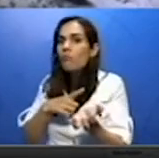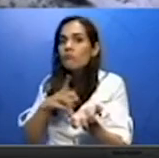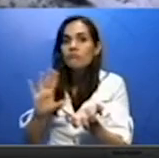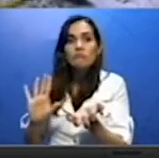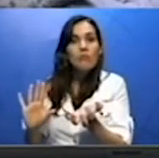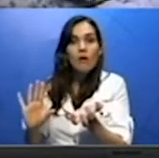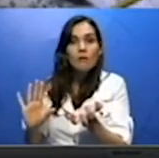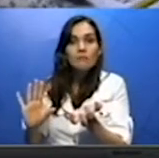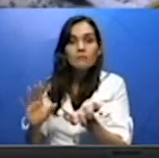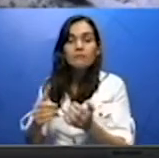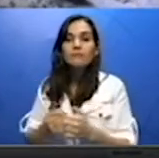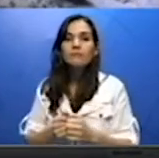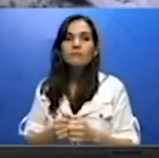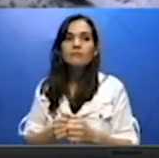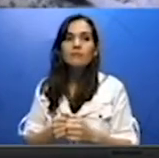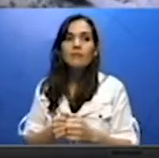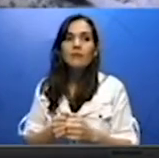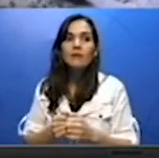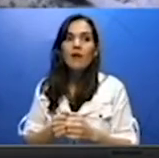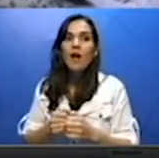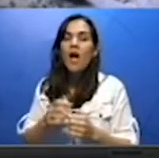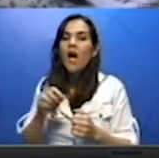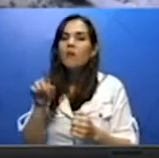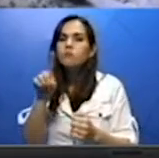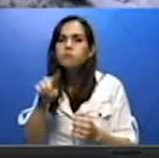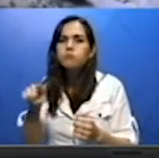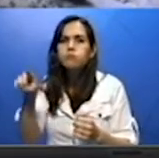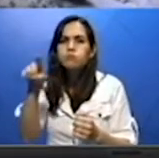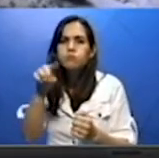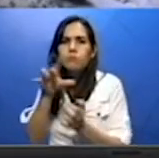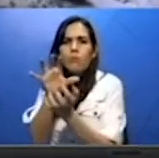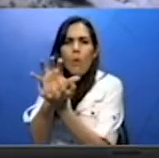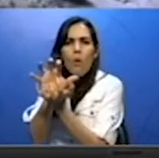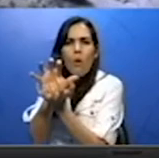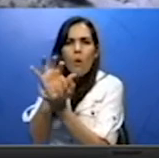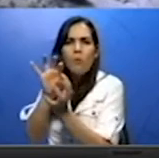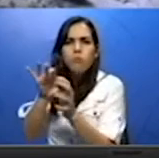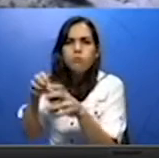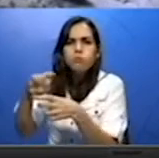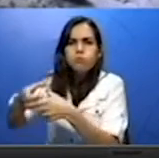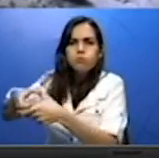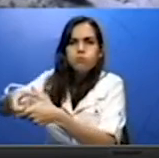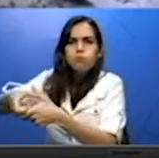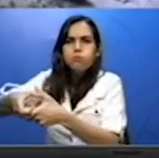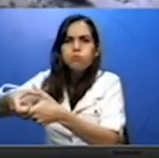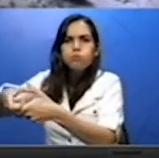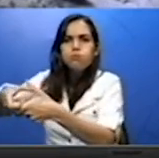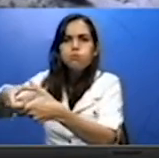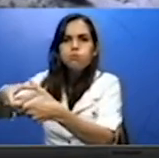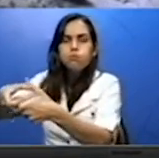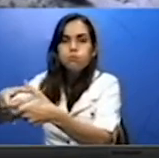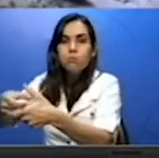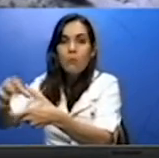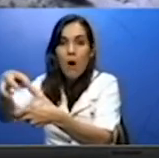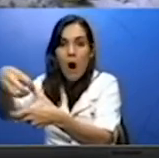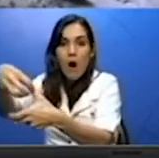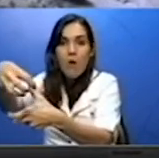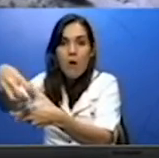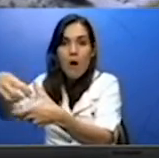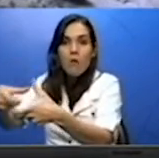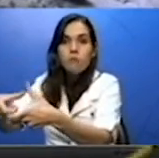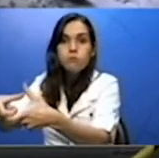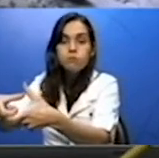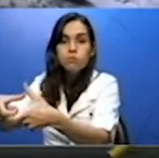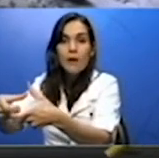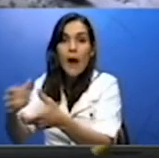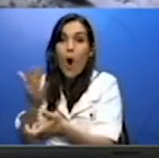do alimento a boca dele é circular esse animal aqui é chamado de Lampreia é um animal que é